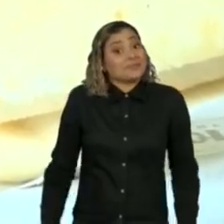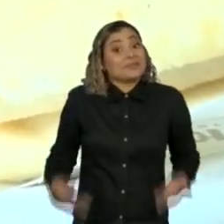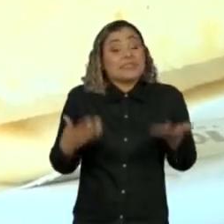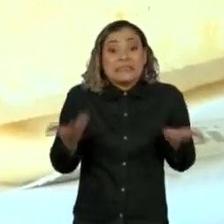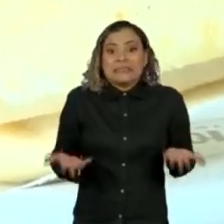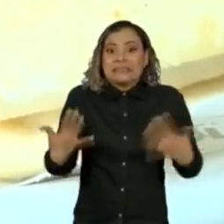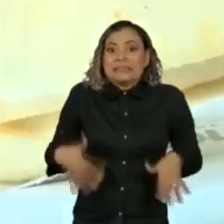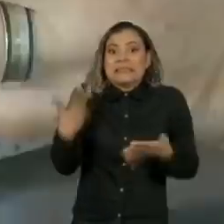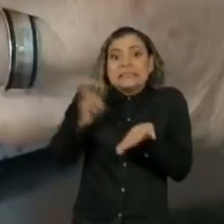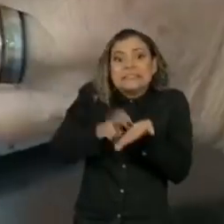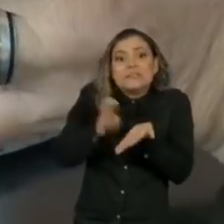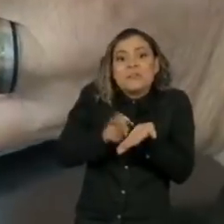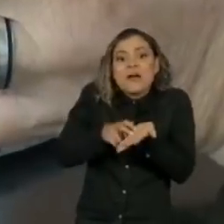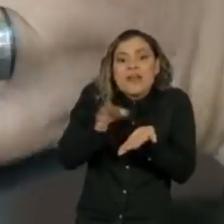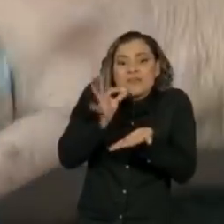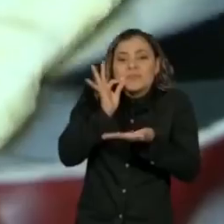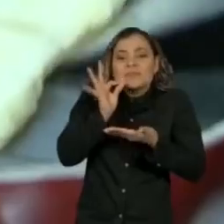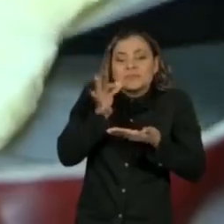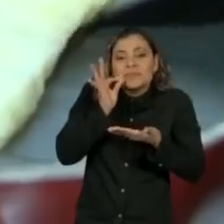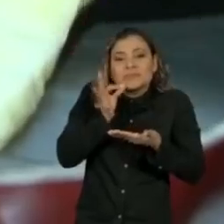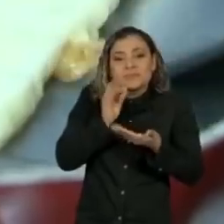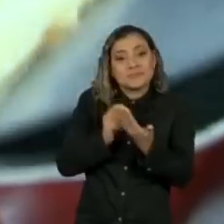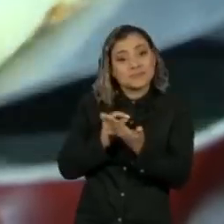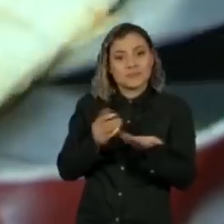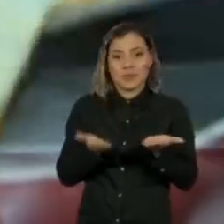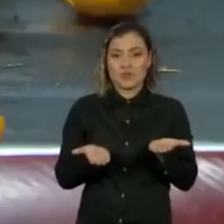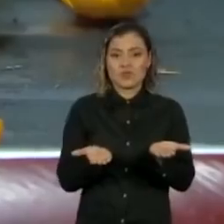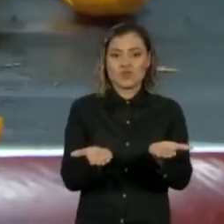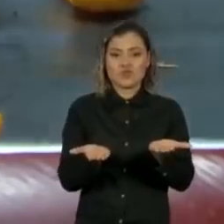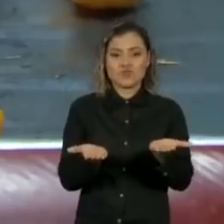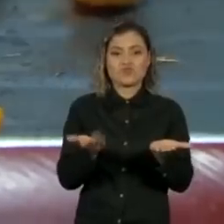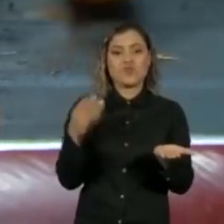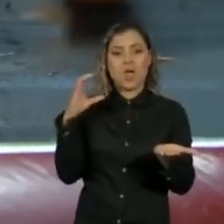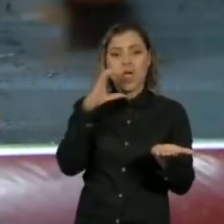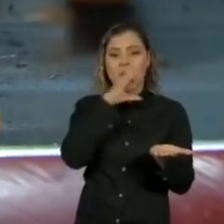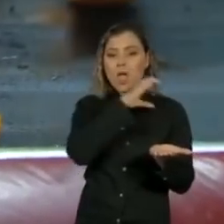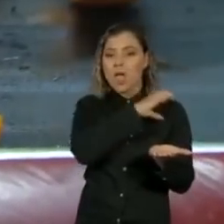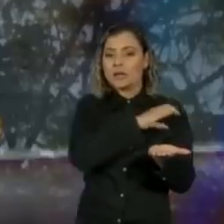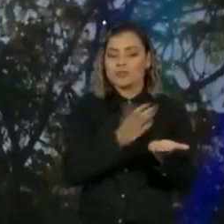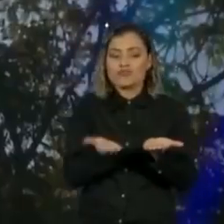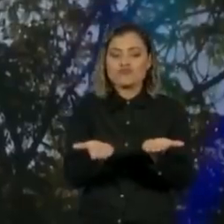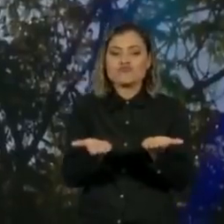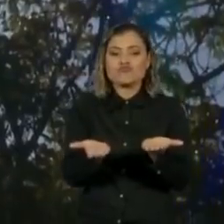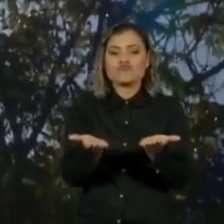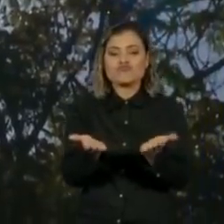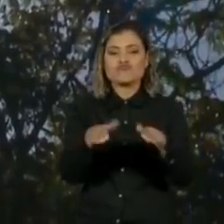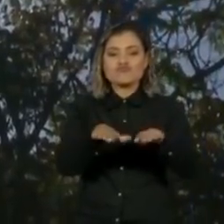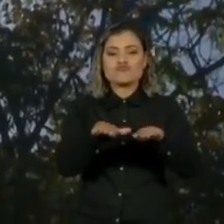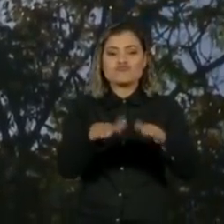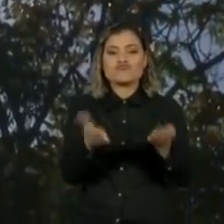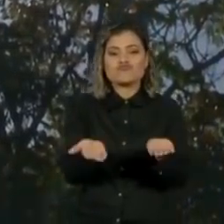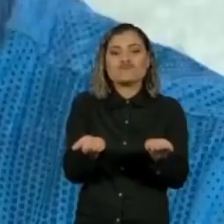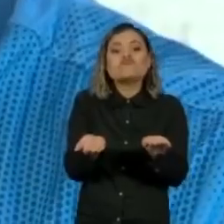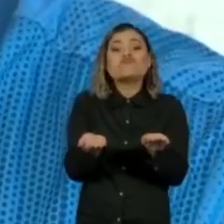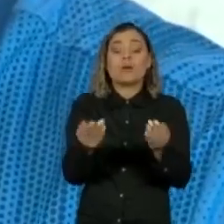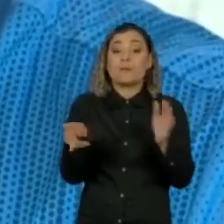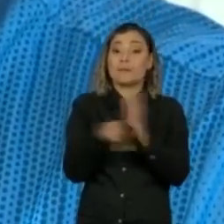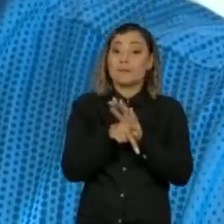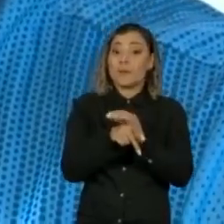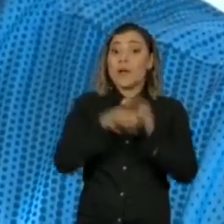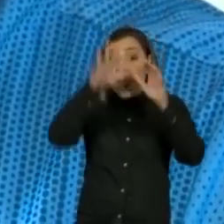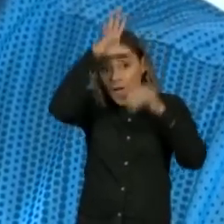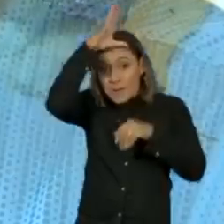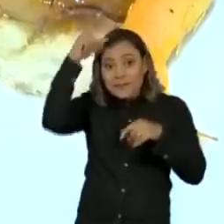Cedo ele está na mesa do manauara e sai da chapa assim, quentinho, igual ao clima da região amazônica. E não há